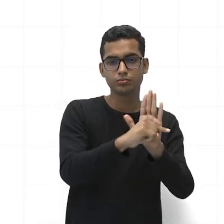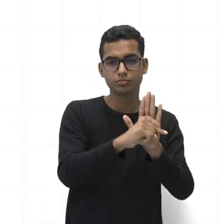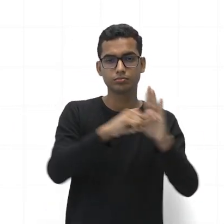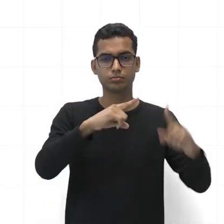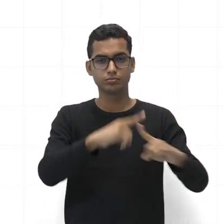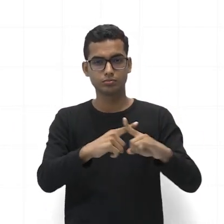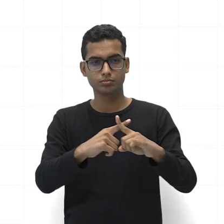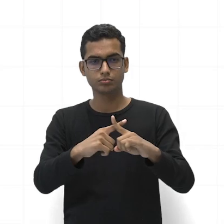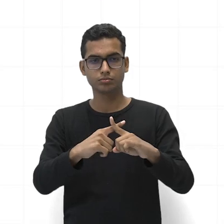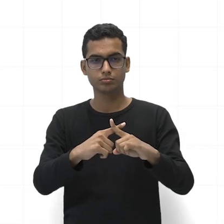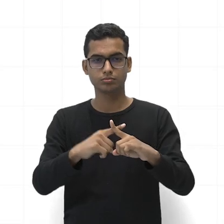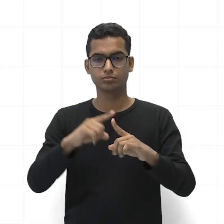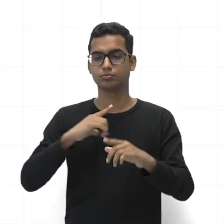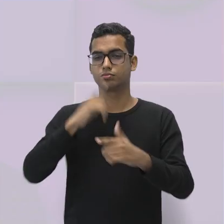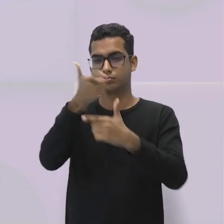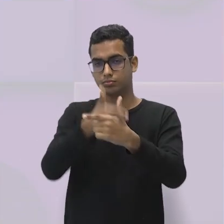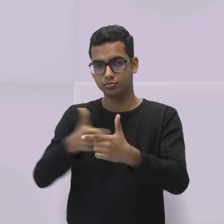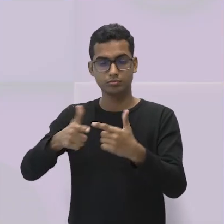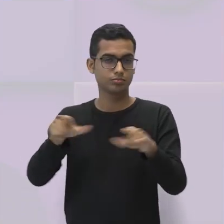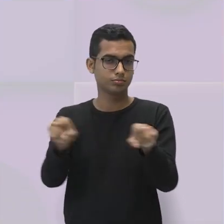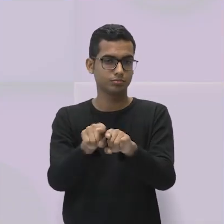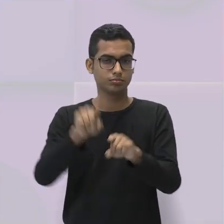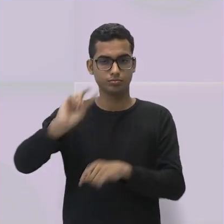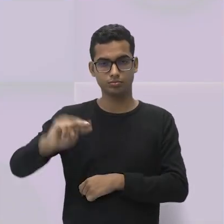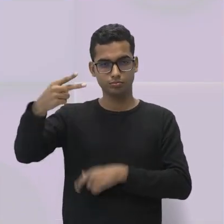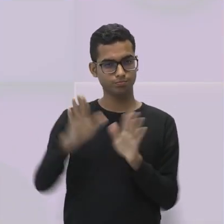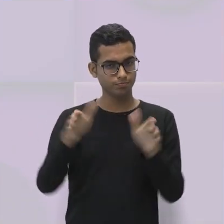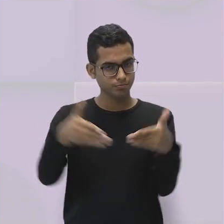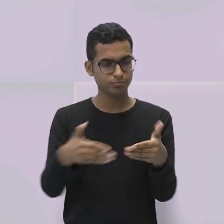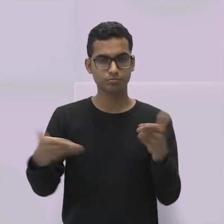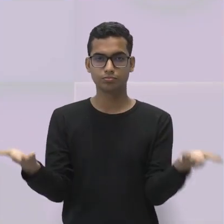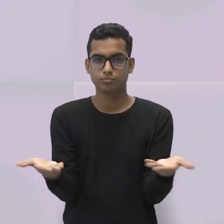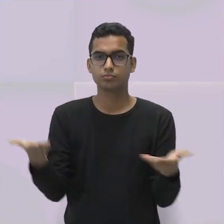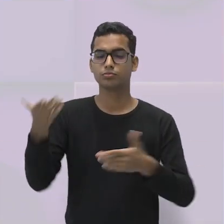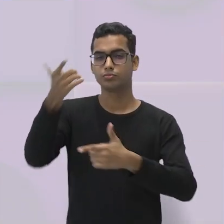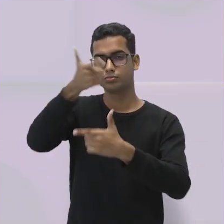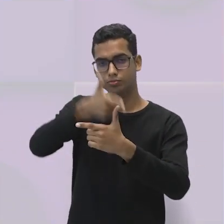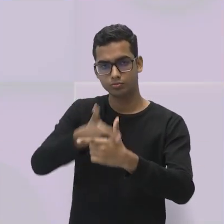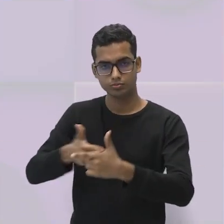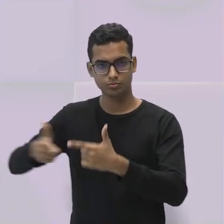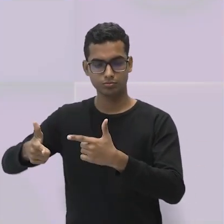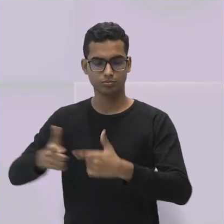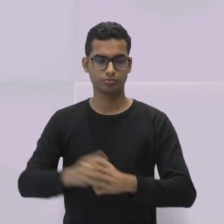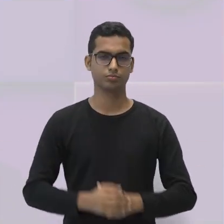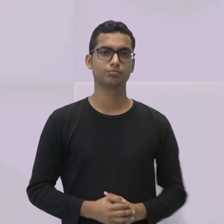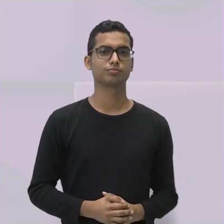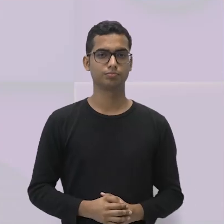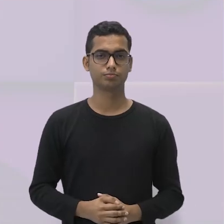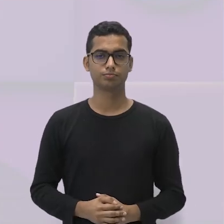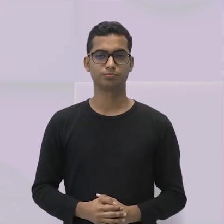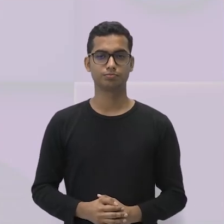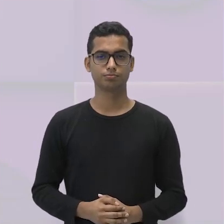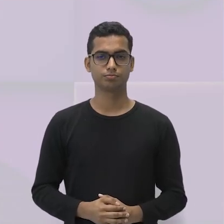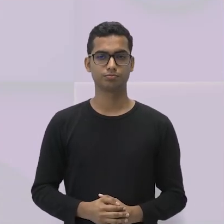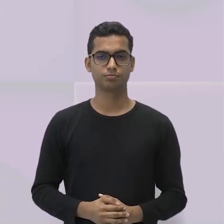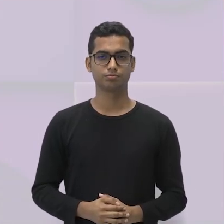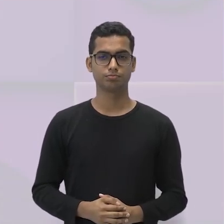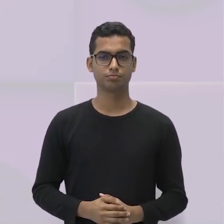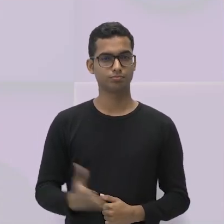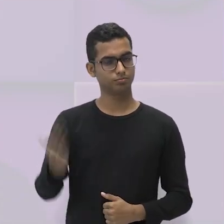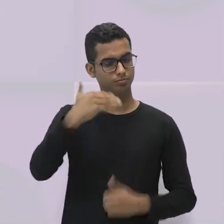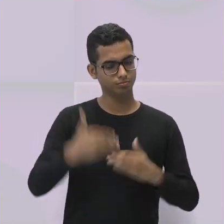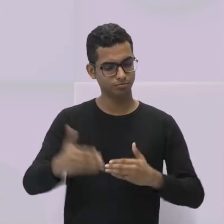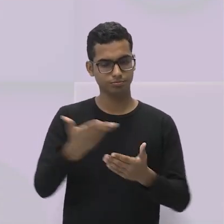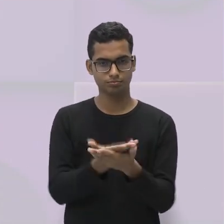divisão e potências, mas com ênfase, claro, na aula de hoje, divisão. Muito bem, alunos, vem